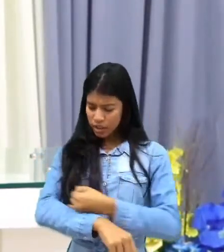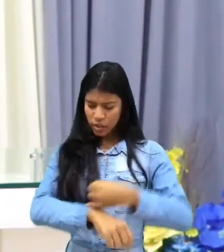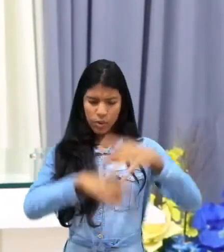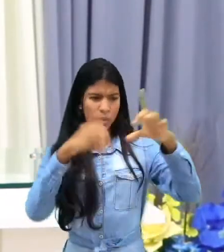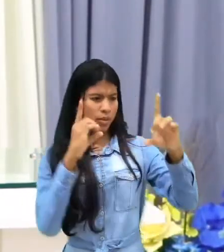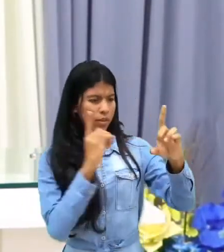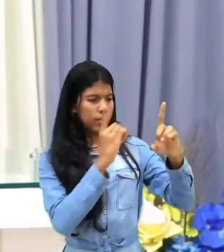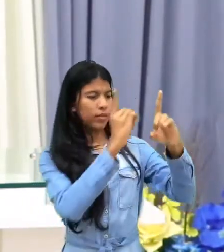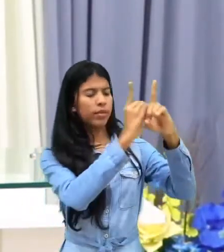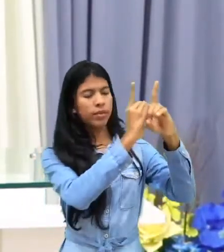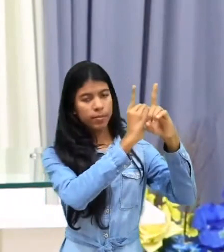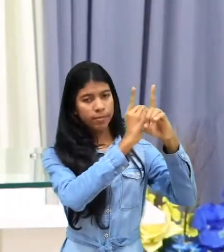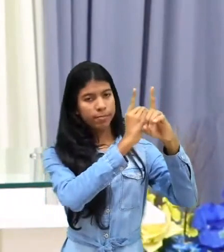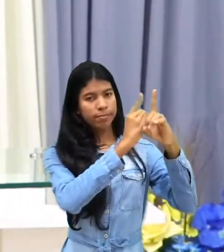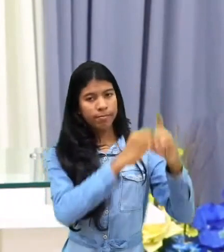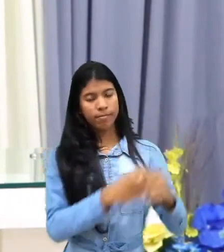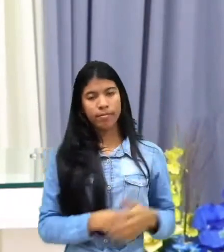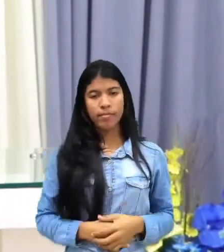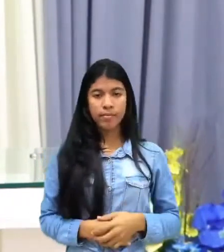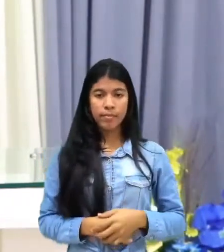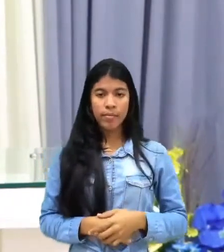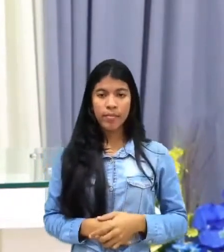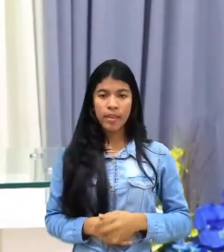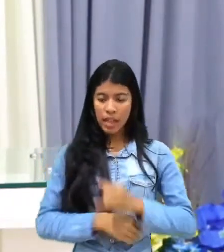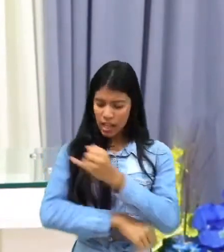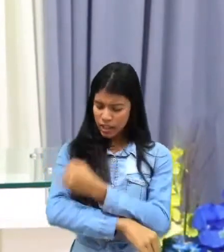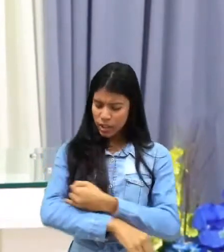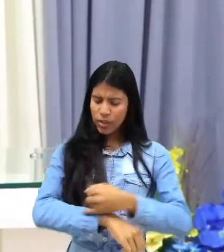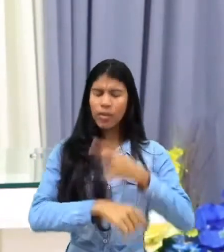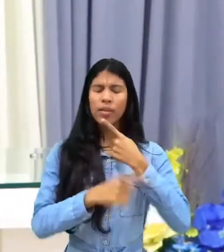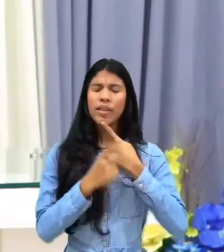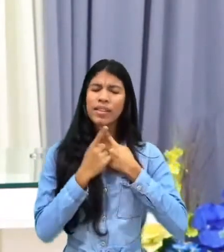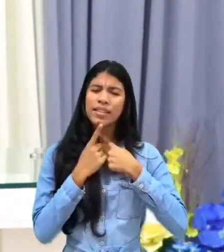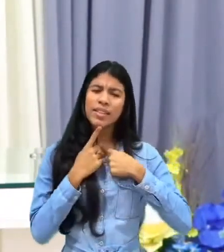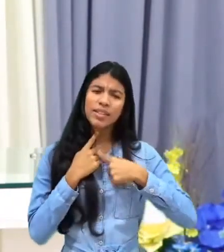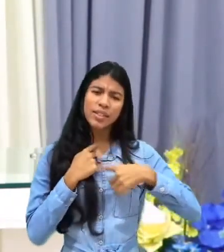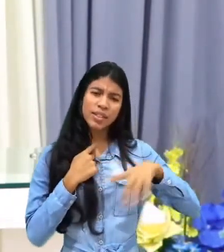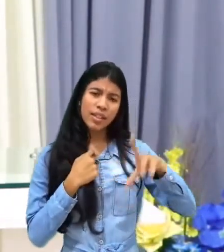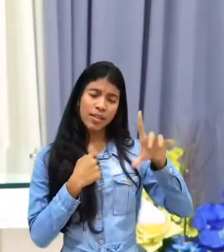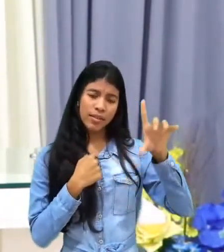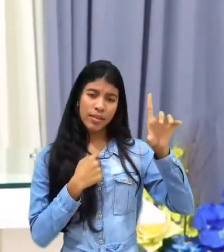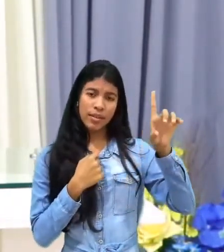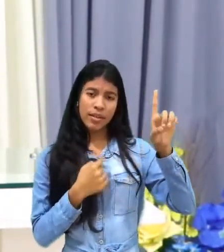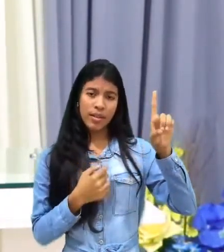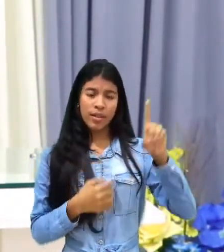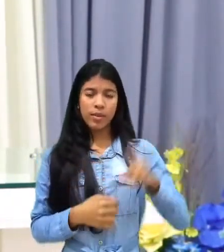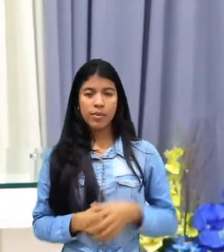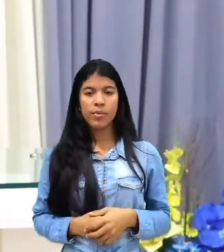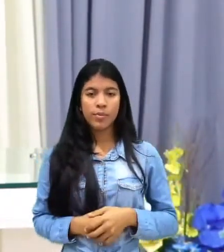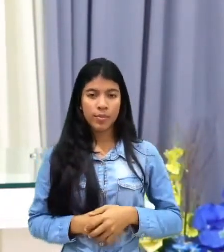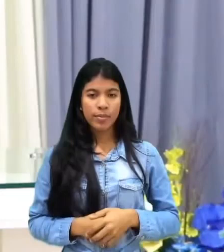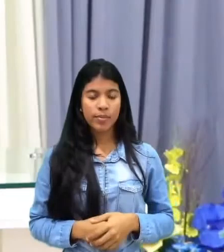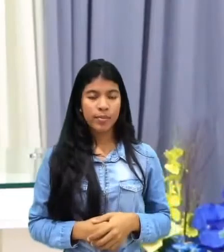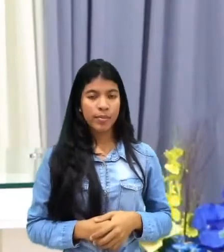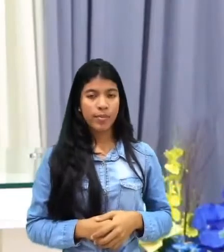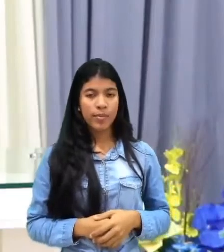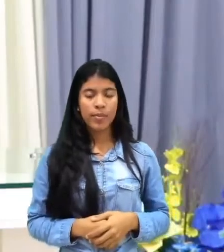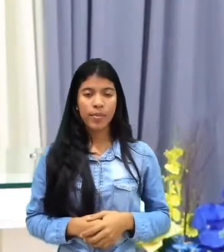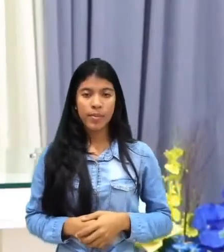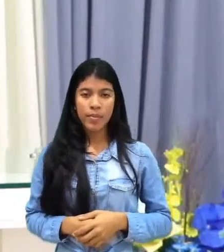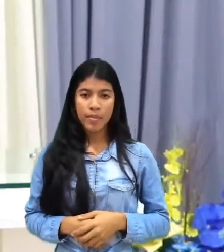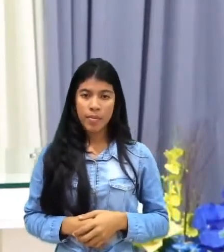Senhor. Jacó desejava a Deus, mas, como disse Jó, ele conhecia de longe. Ele